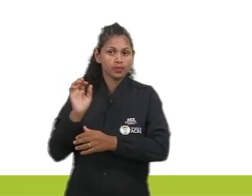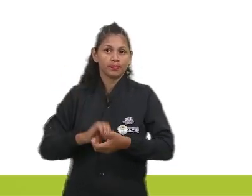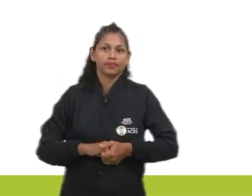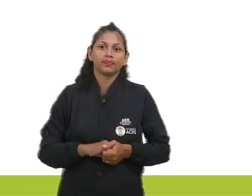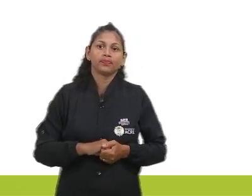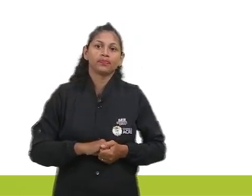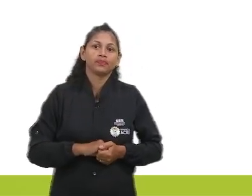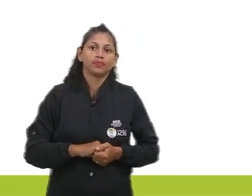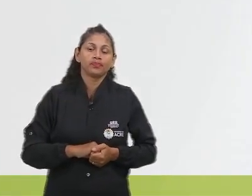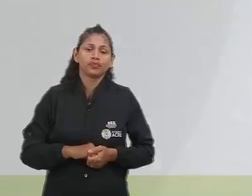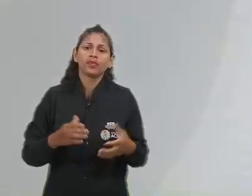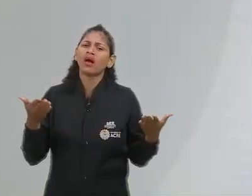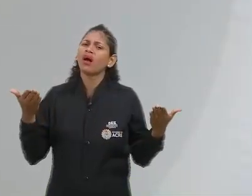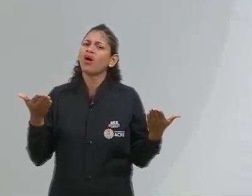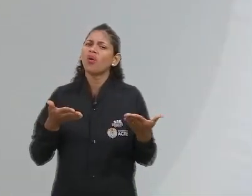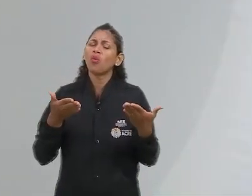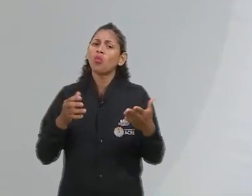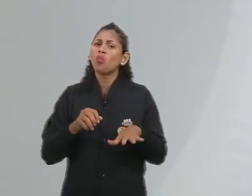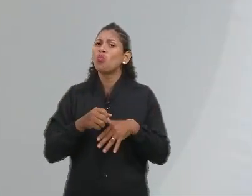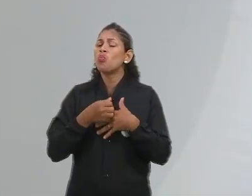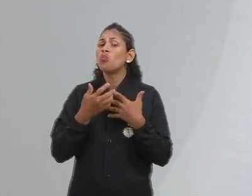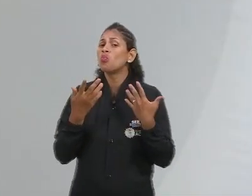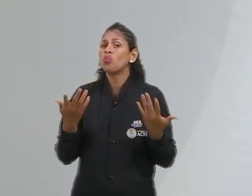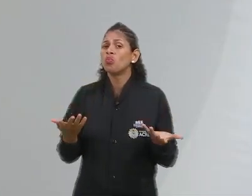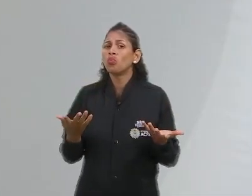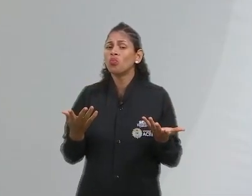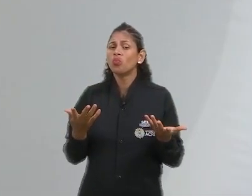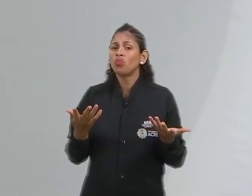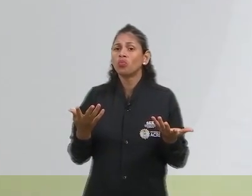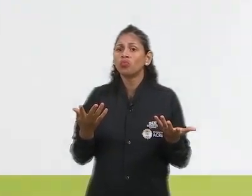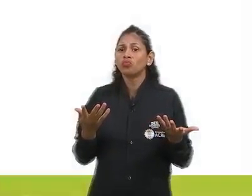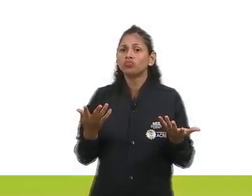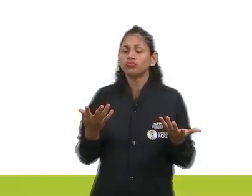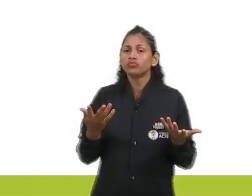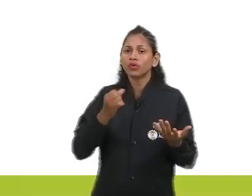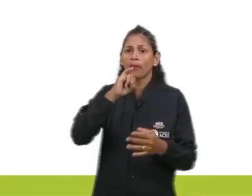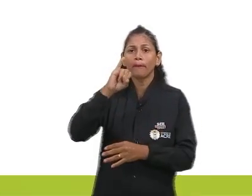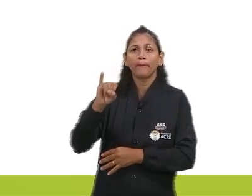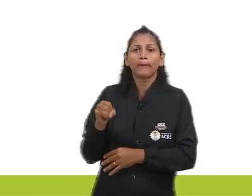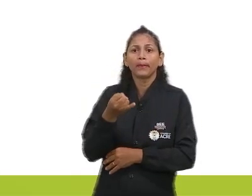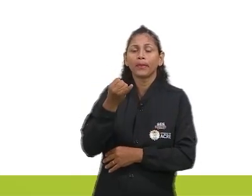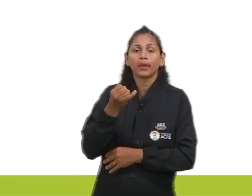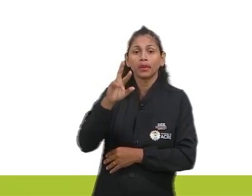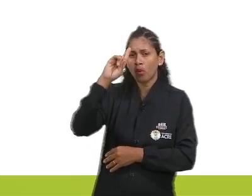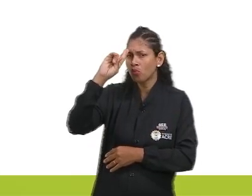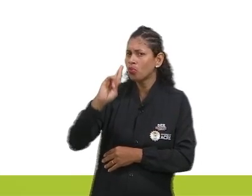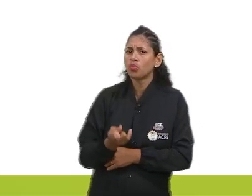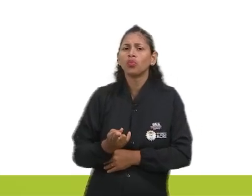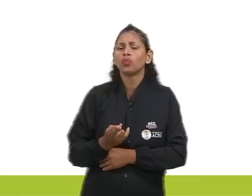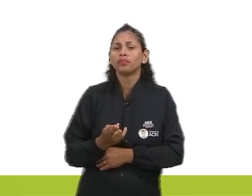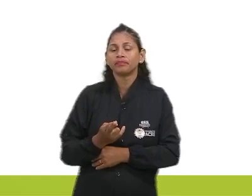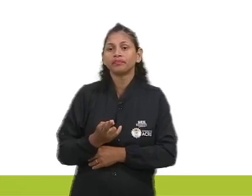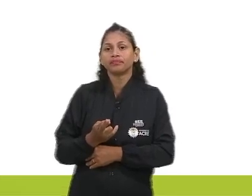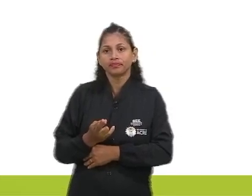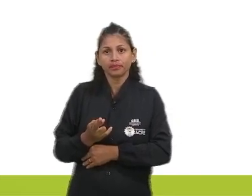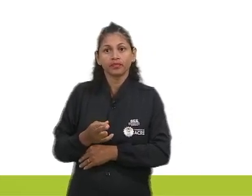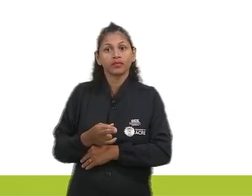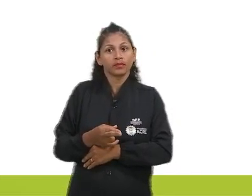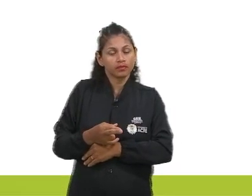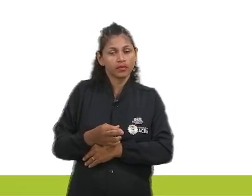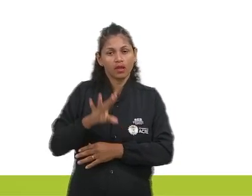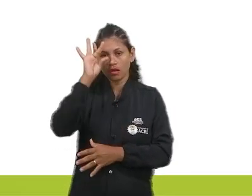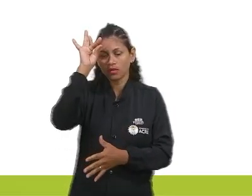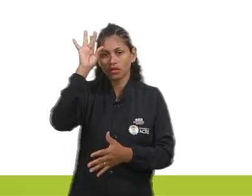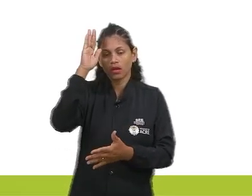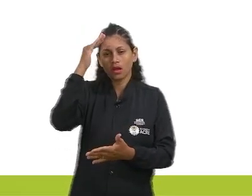Agora, quais são as vantagens do racionalismo? Bem, os racionalistas